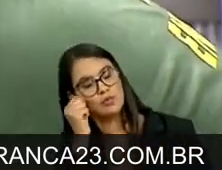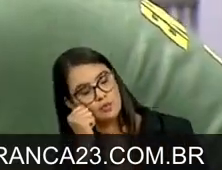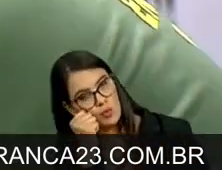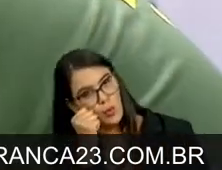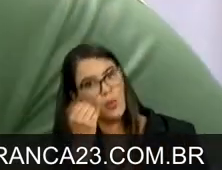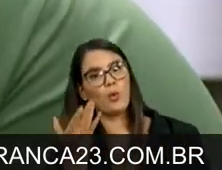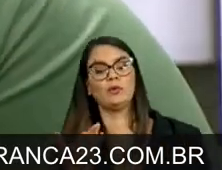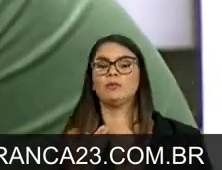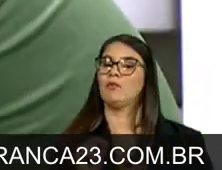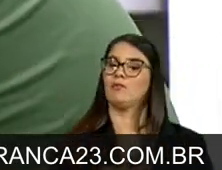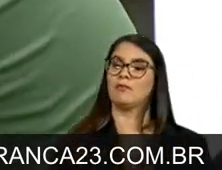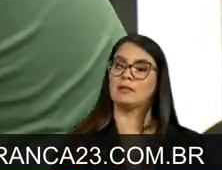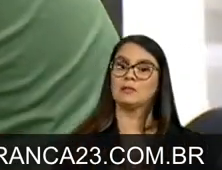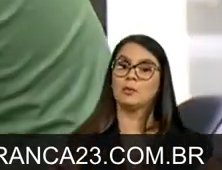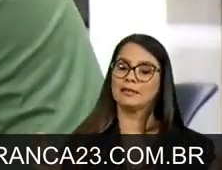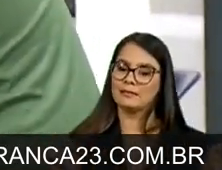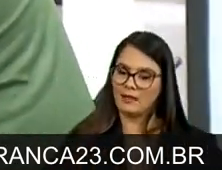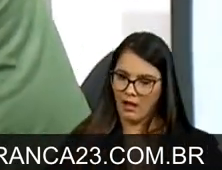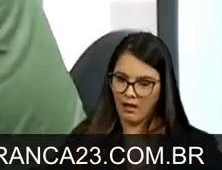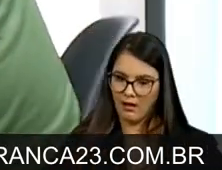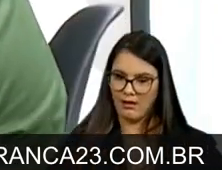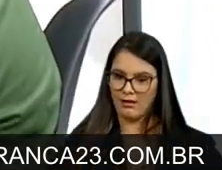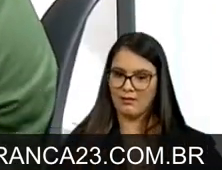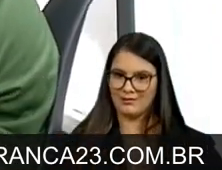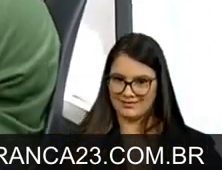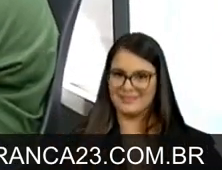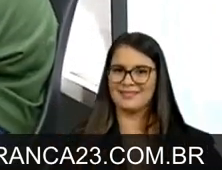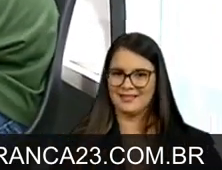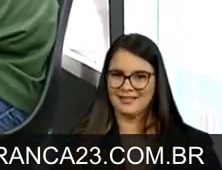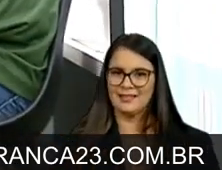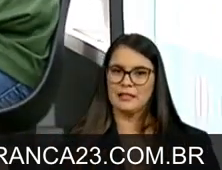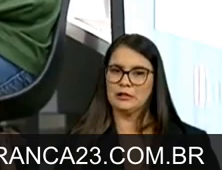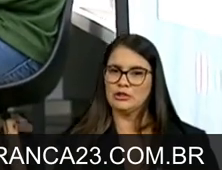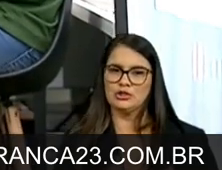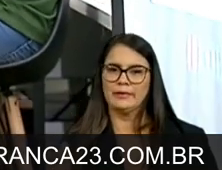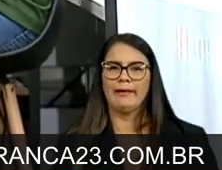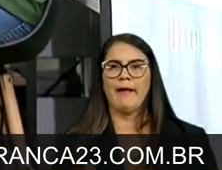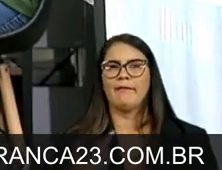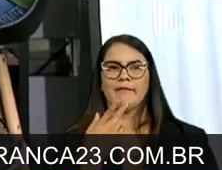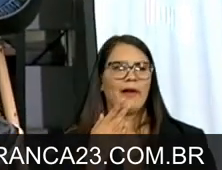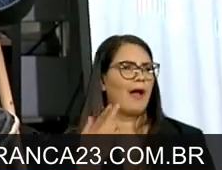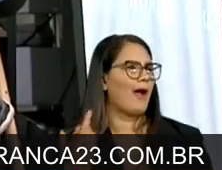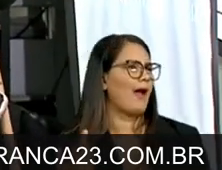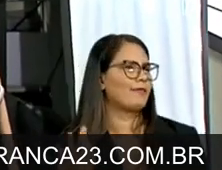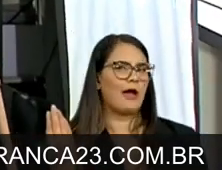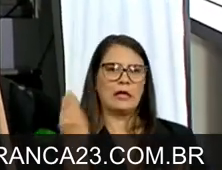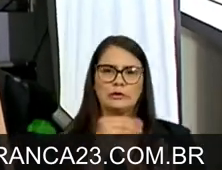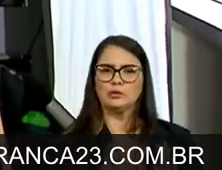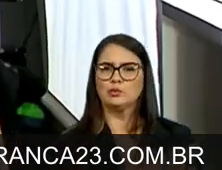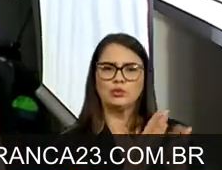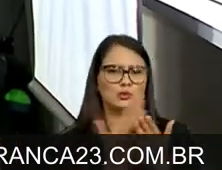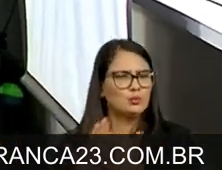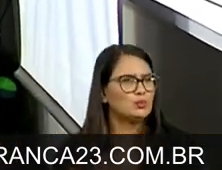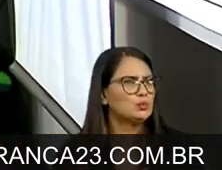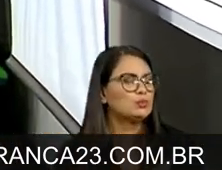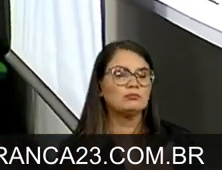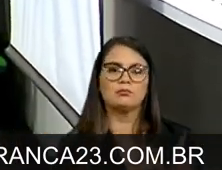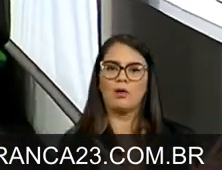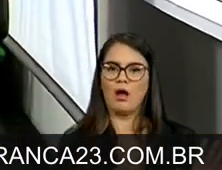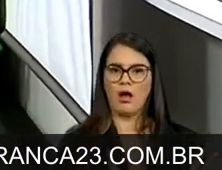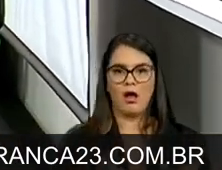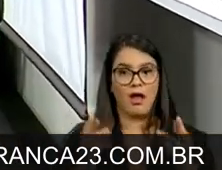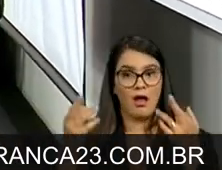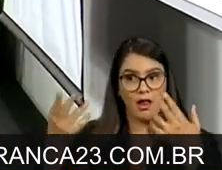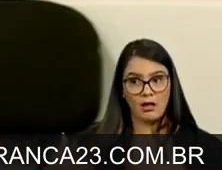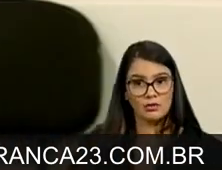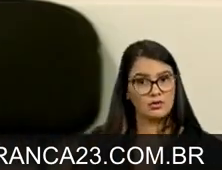reta final é fazer o que é possível, né, não é, é tirar desse estigma de que vai ter que colocar a matéria em dia e relaxar com isso, é